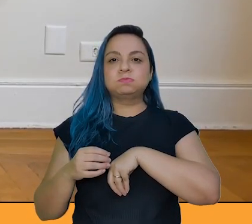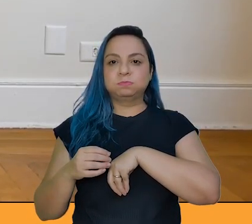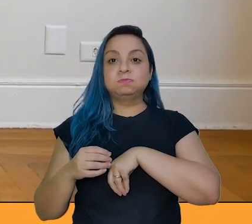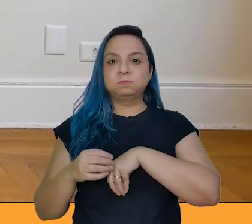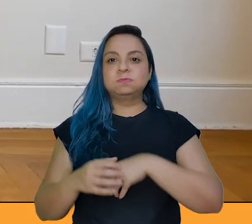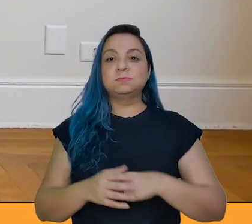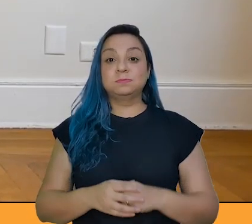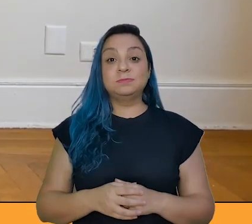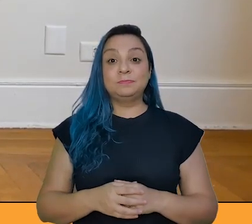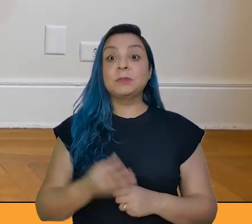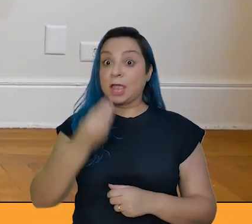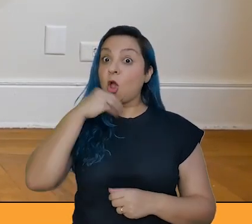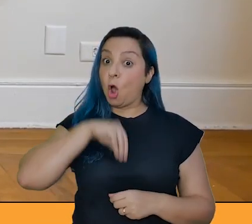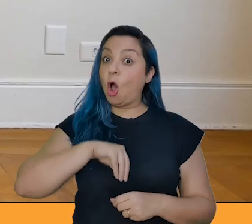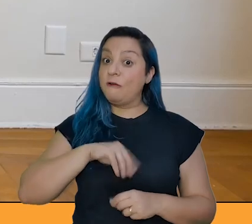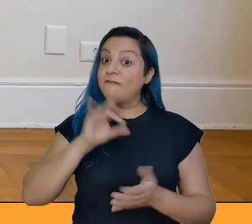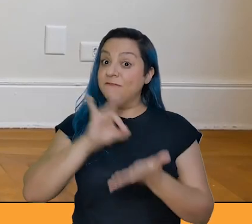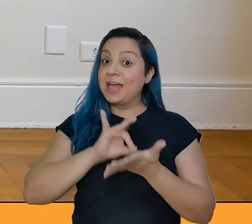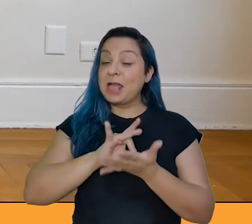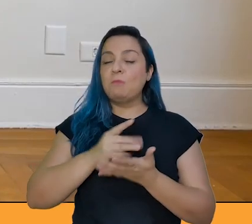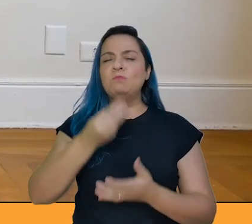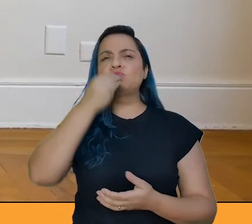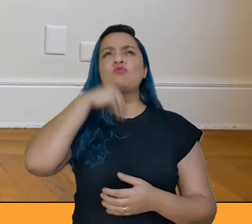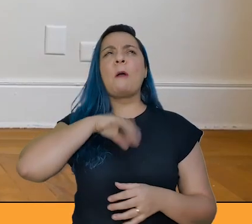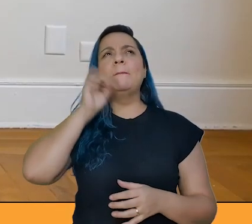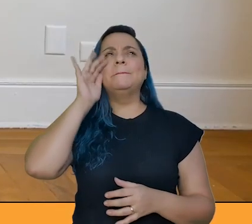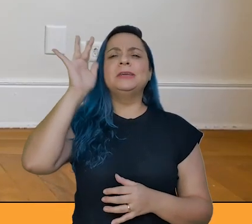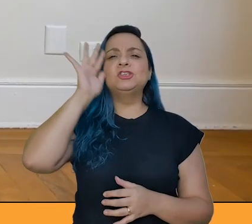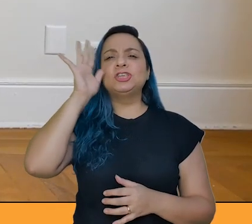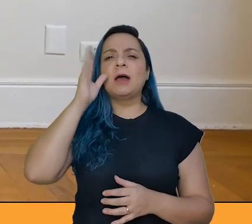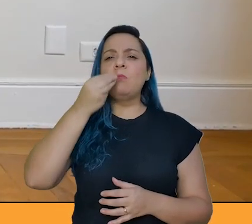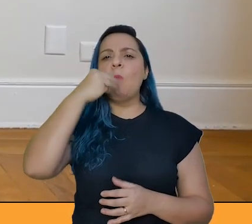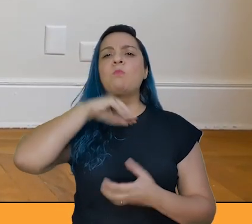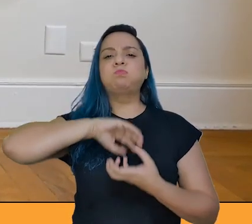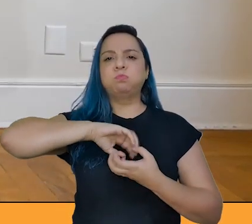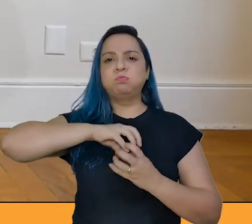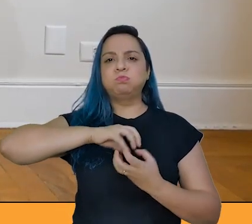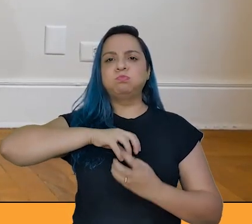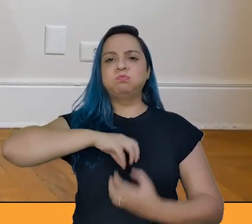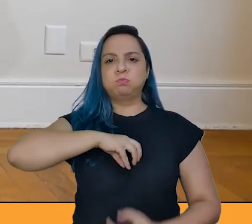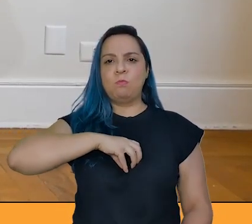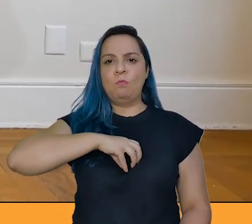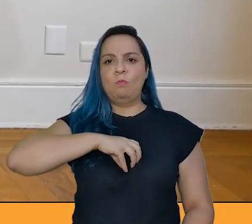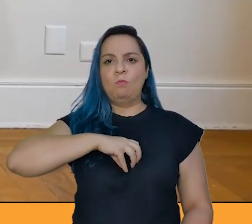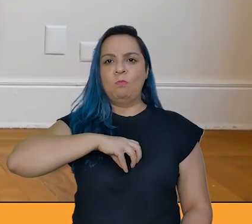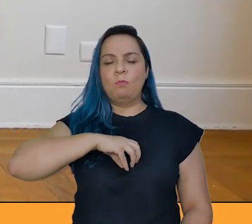engolir. Ela leva Então, as mãos aos engole lábios mesmo quando e você engole. imaginar visualizar a sua bolinha. Engole mesmo.